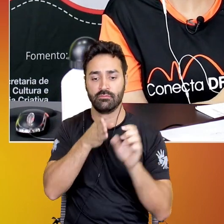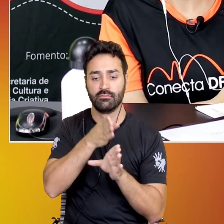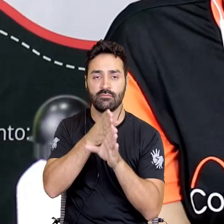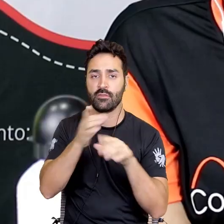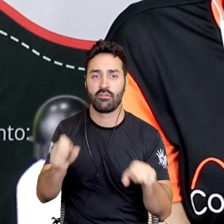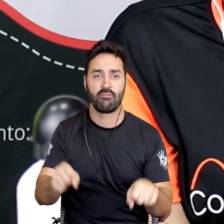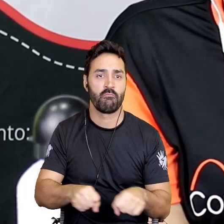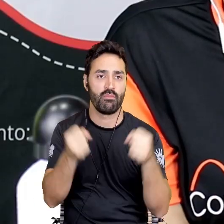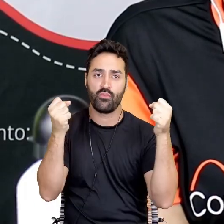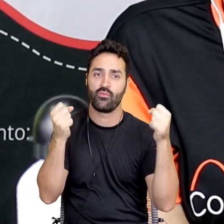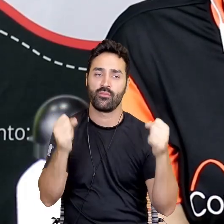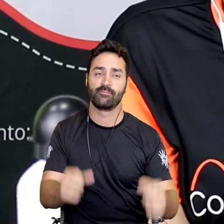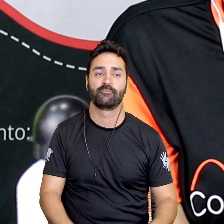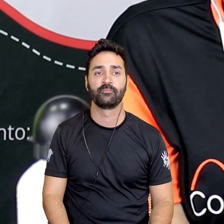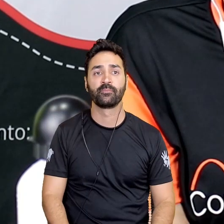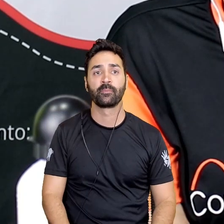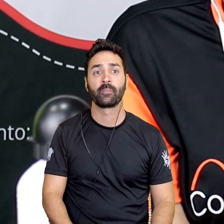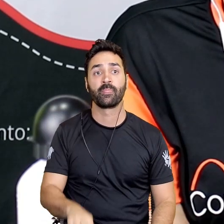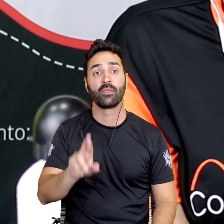Roberta Gama.